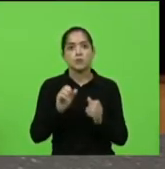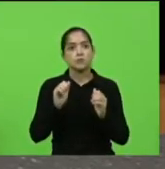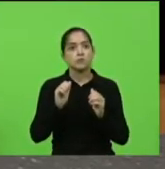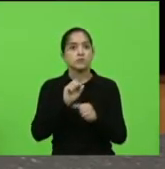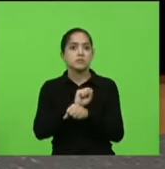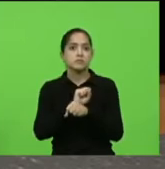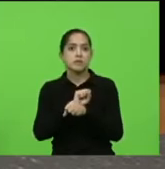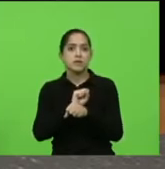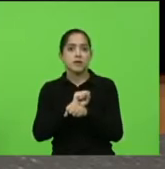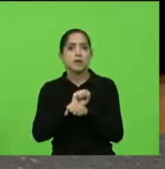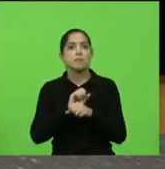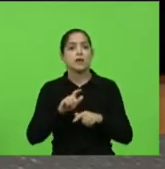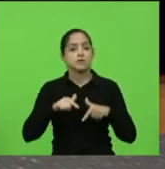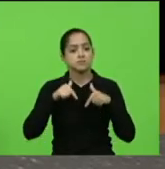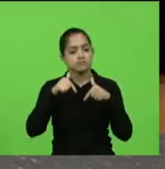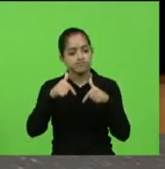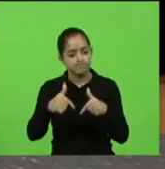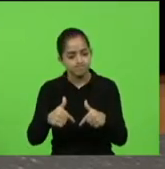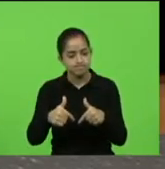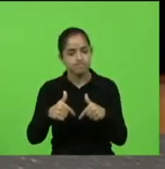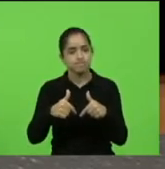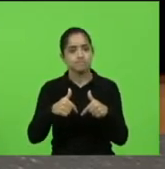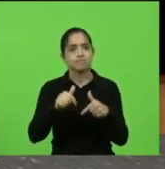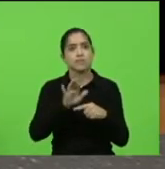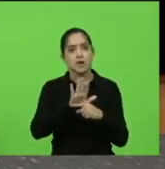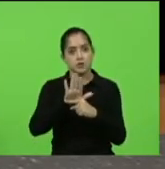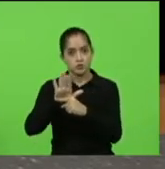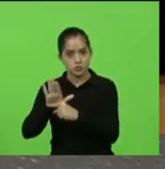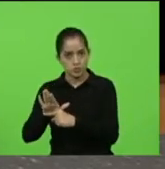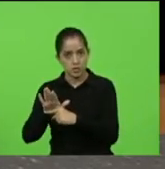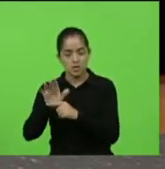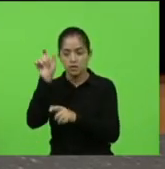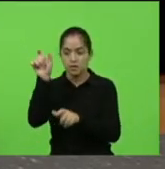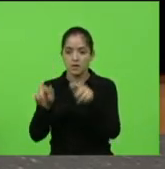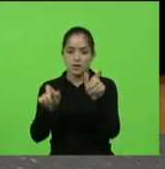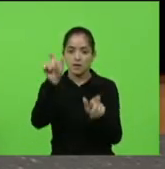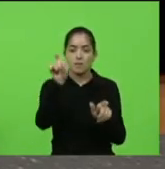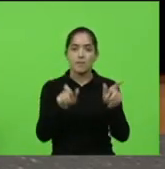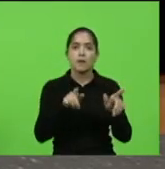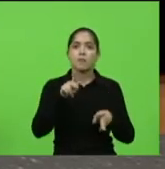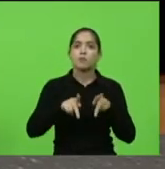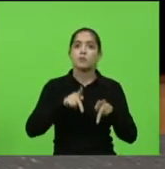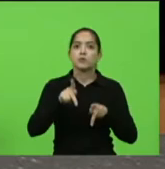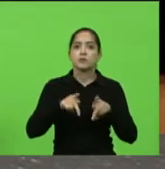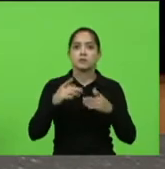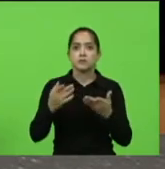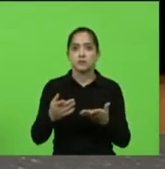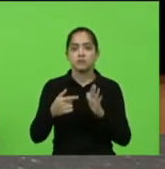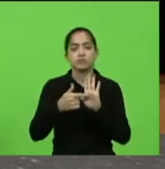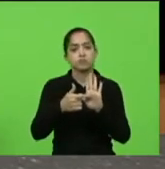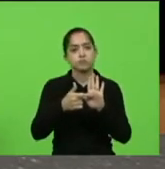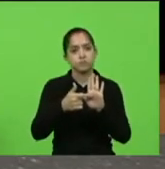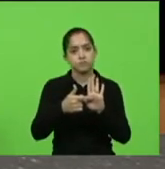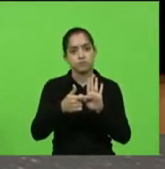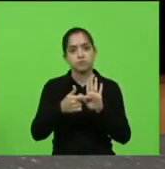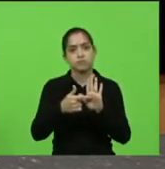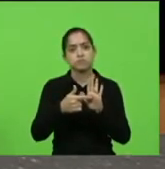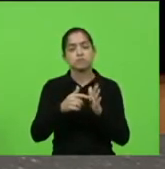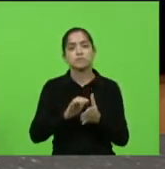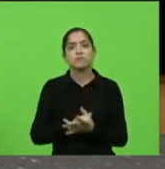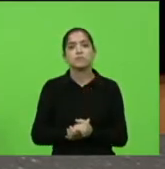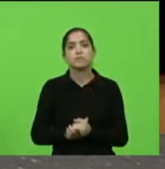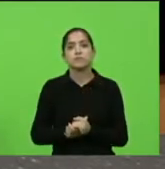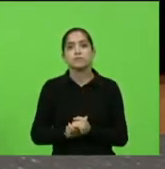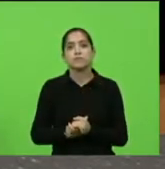mas servir ao cidadão. E deixou um legado muito importante,